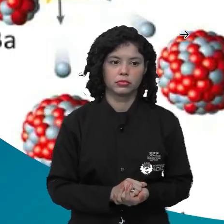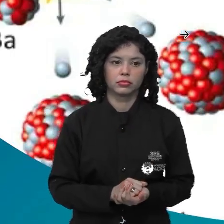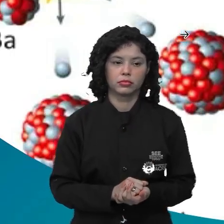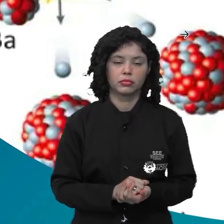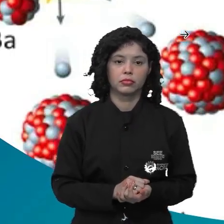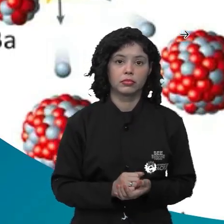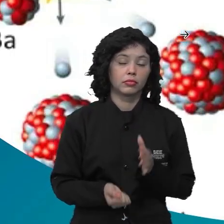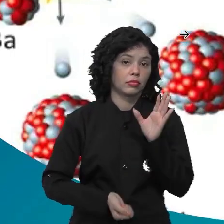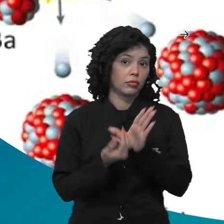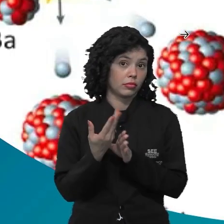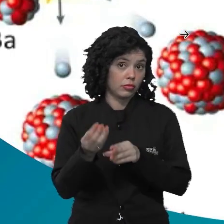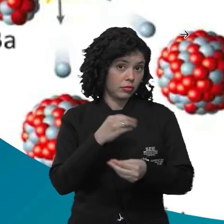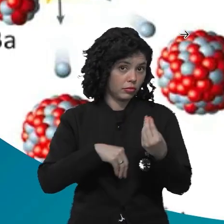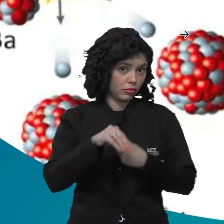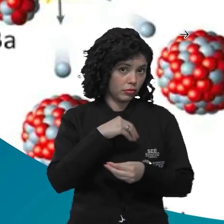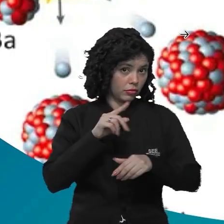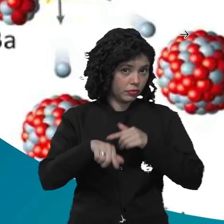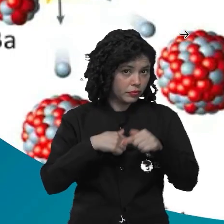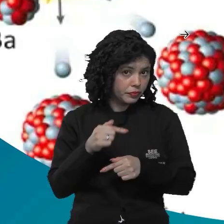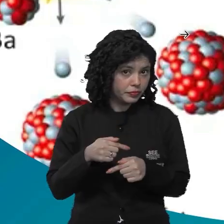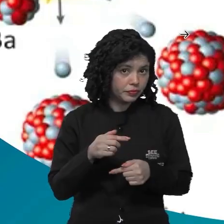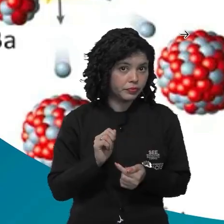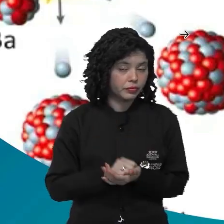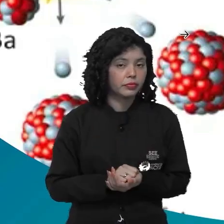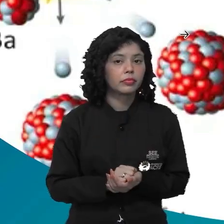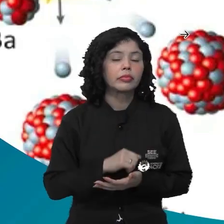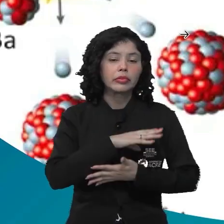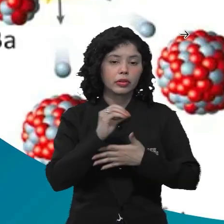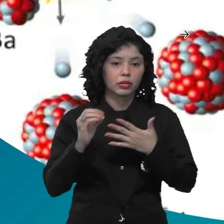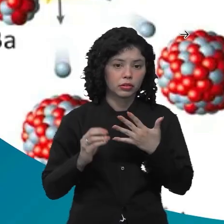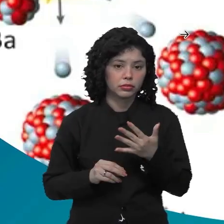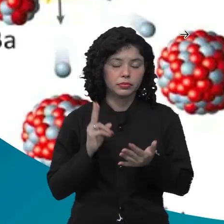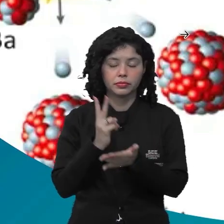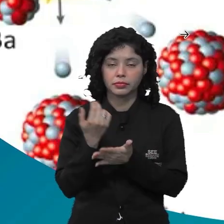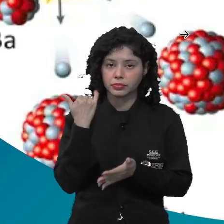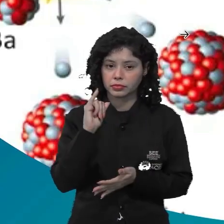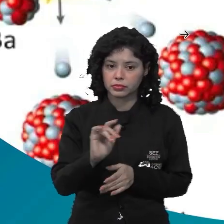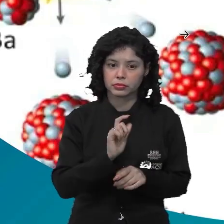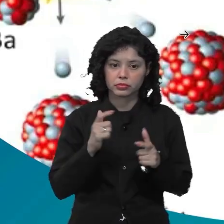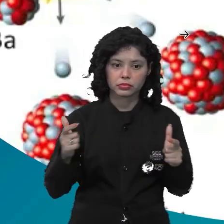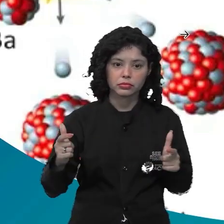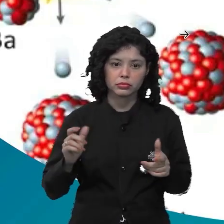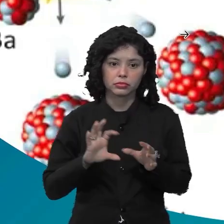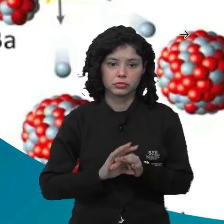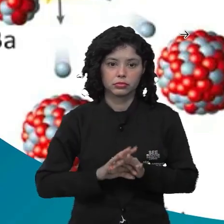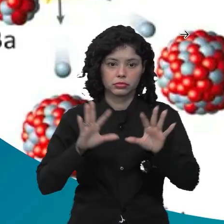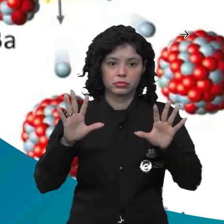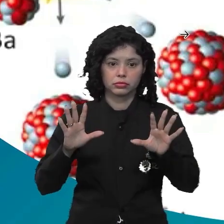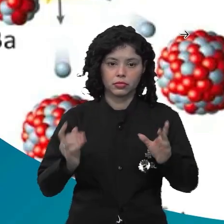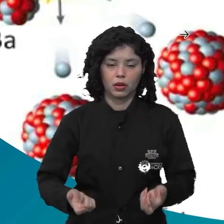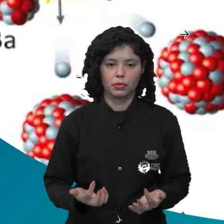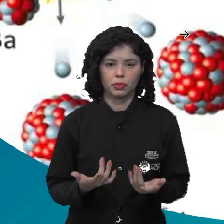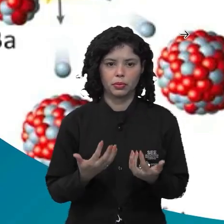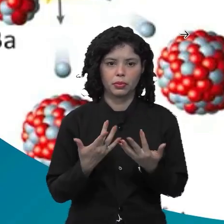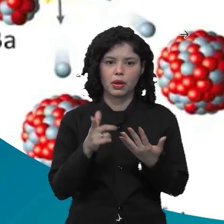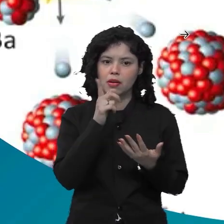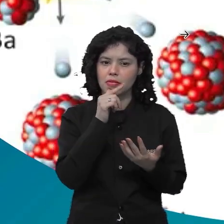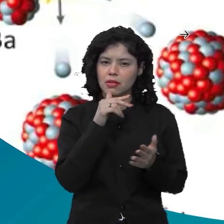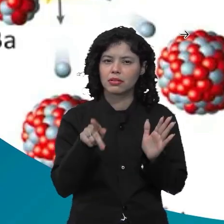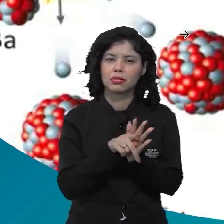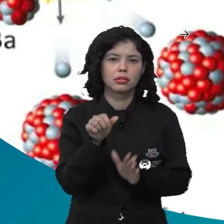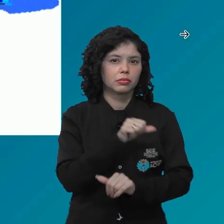isso daí é uma reação em cadeia, né? Então, vai ter uma energia gigantesca liberada que vai aquecer a água, que também